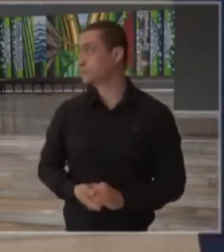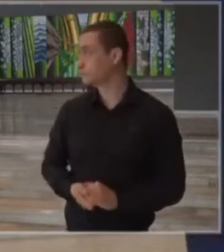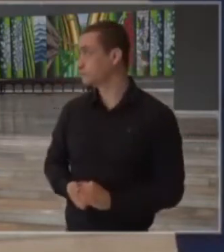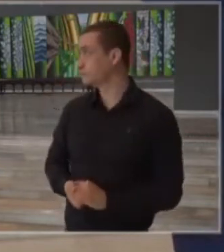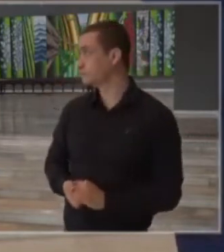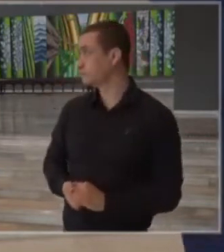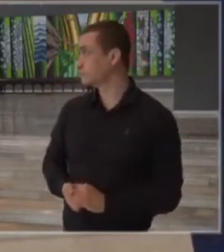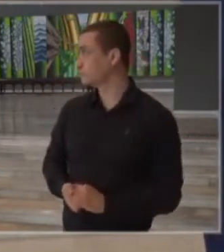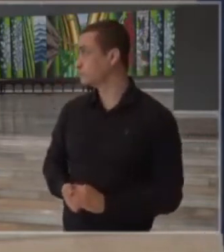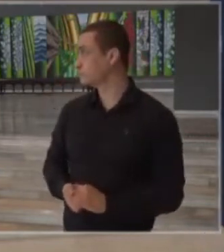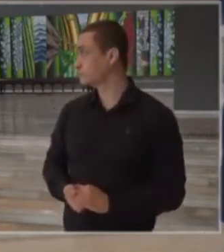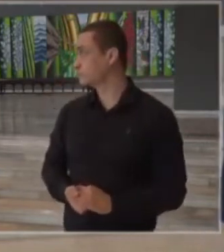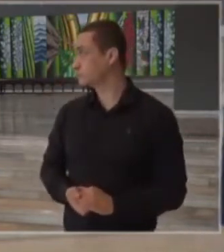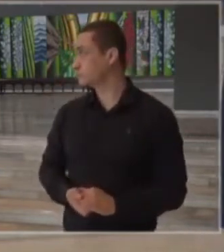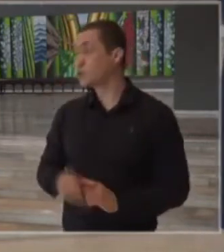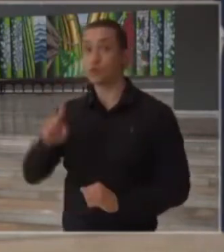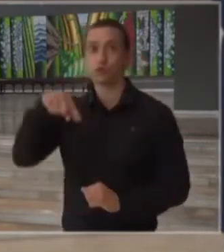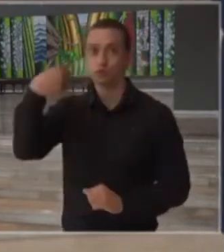seguinte.